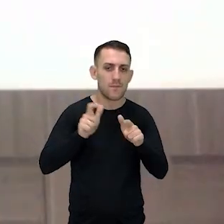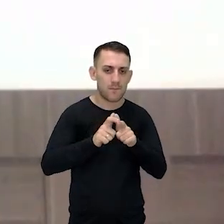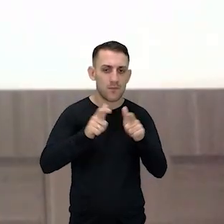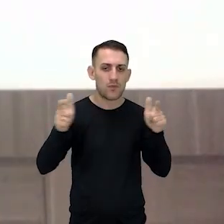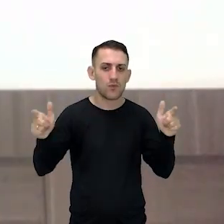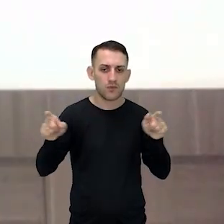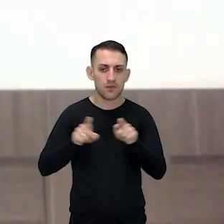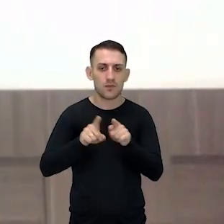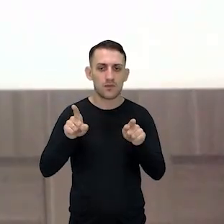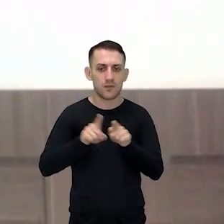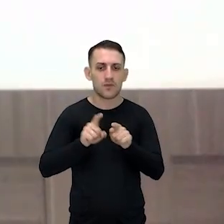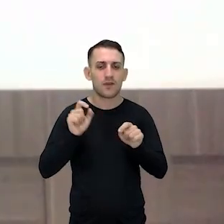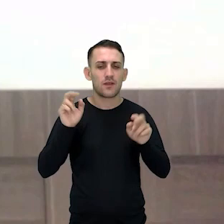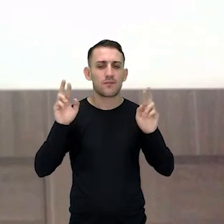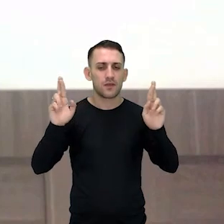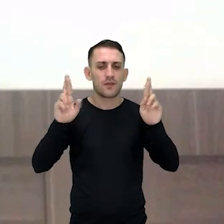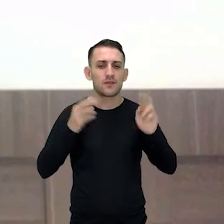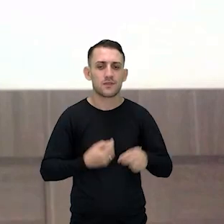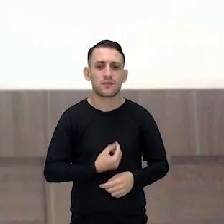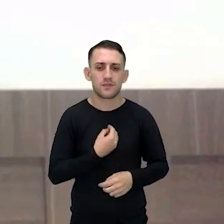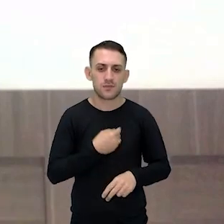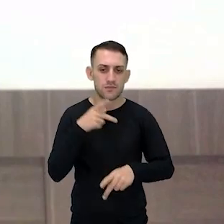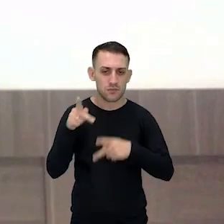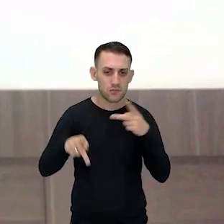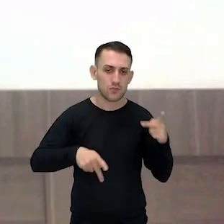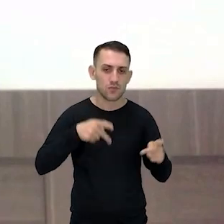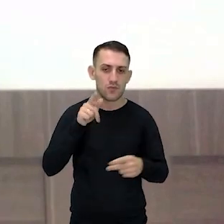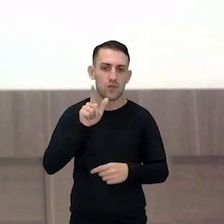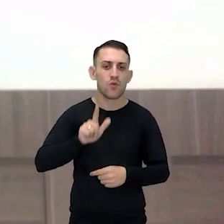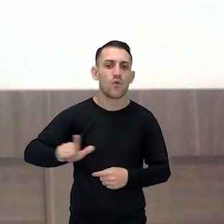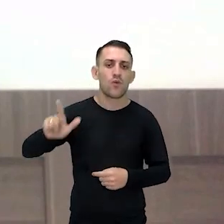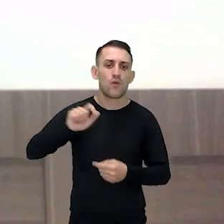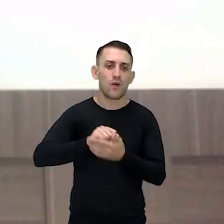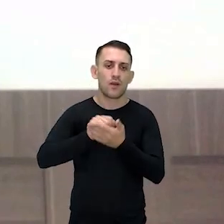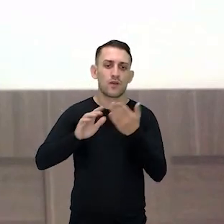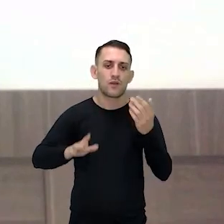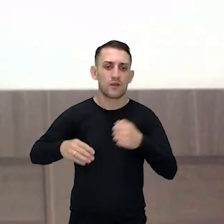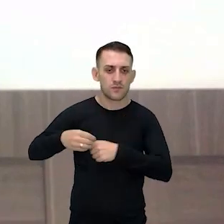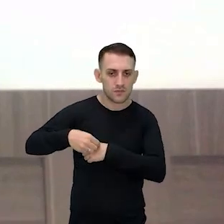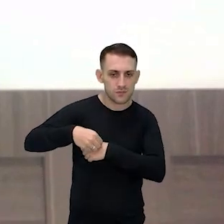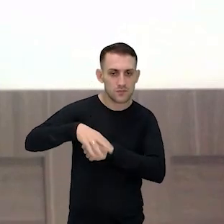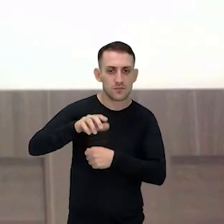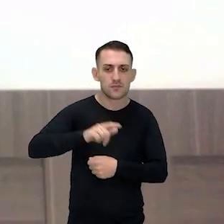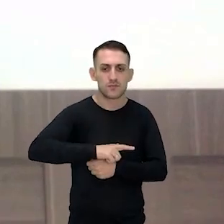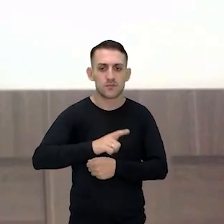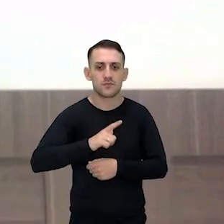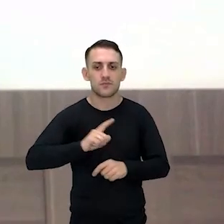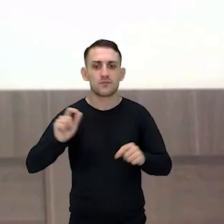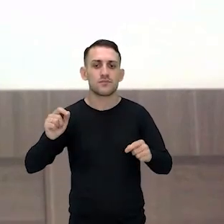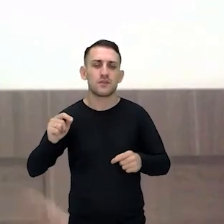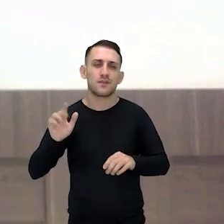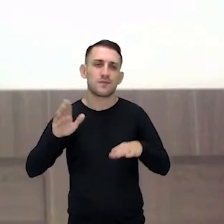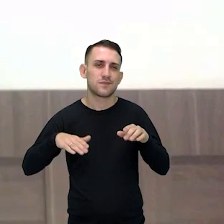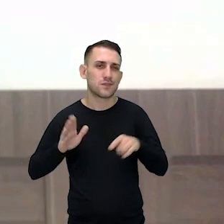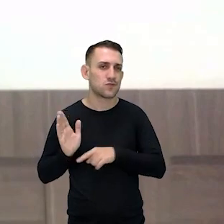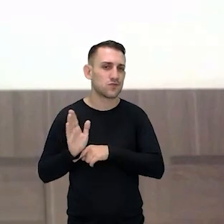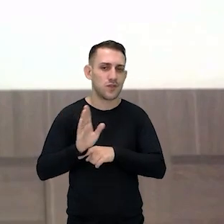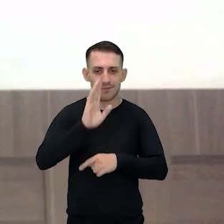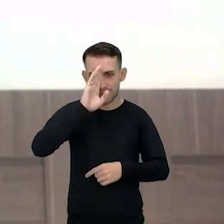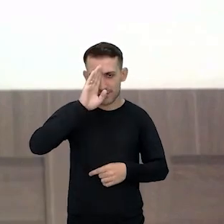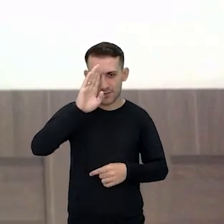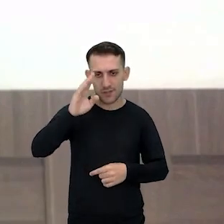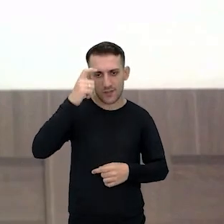ampliado a expectativa de vida da população. É claro que a atividade sugerida, né, ela pode não contribuir diretamente com